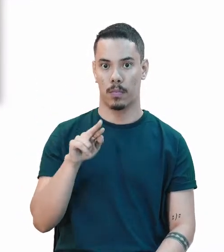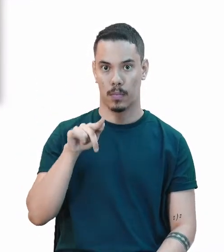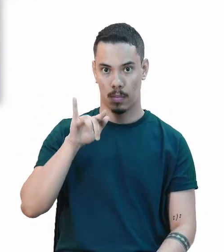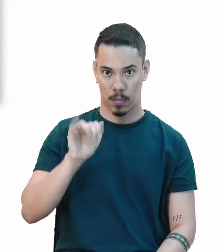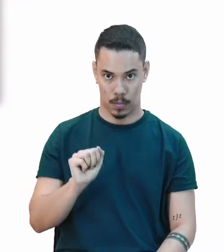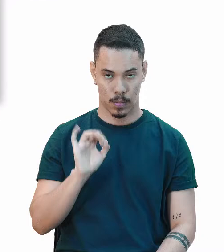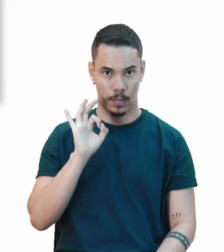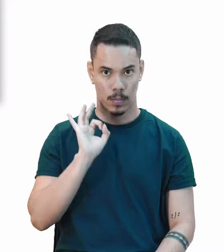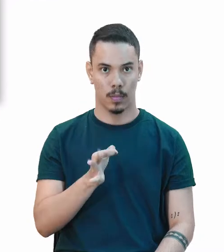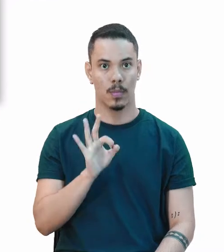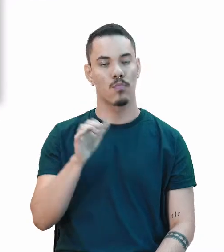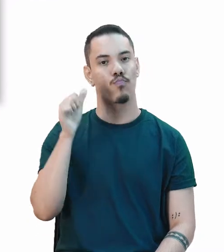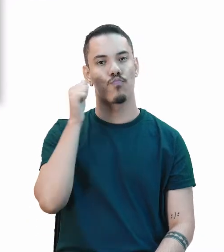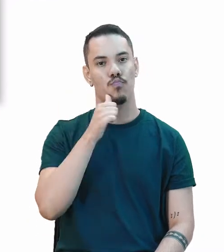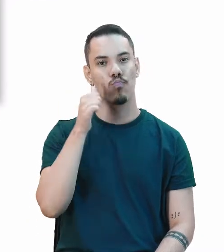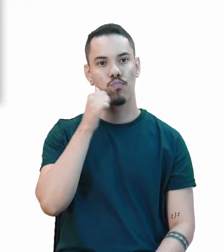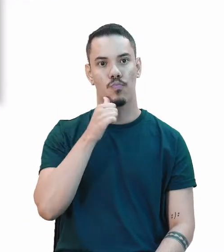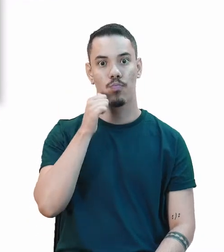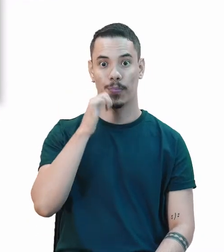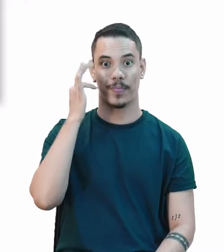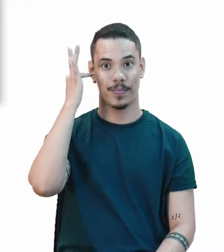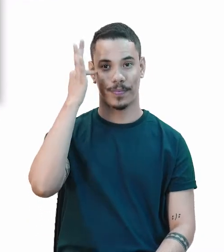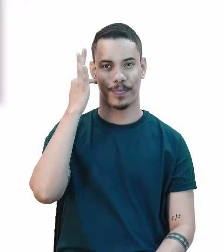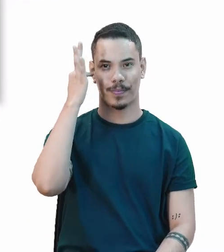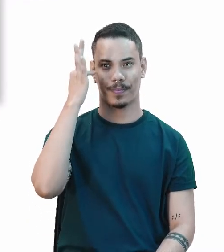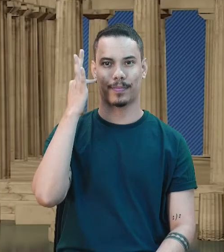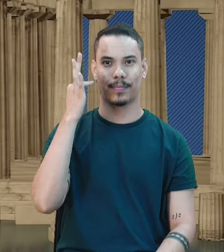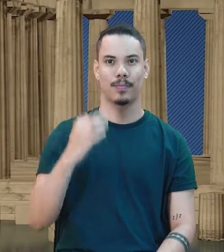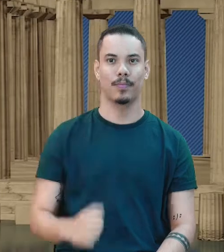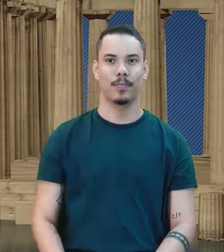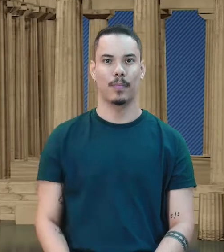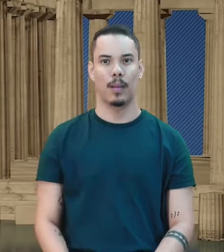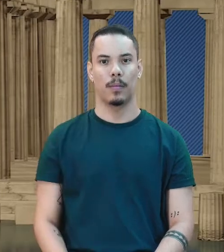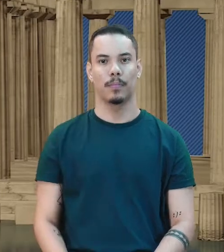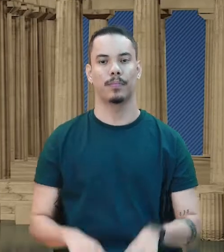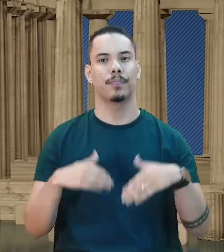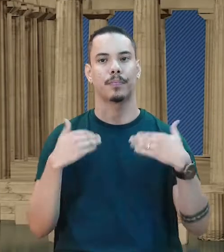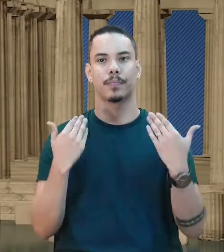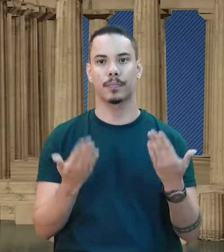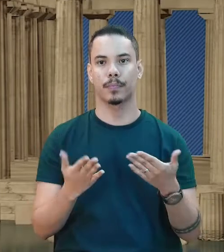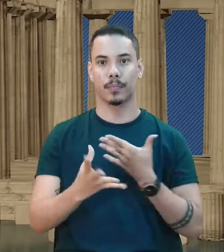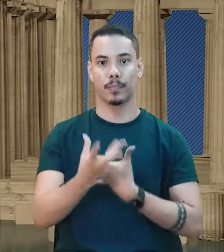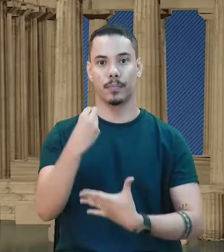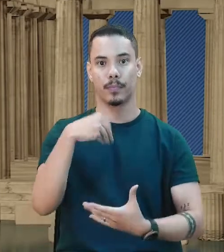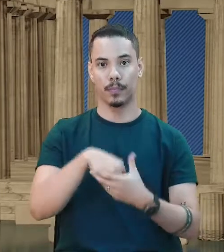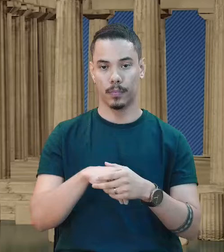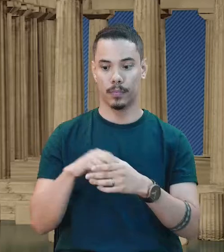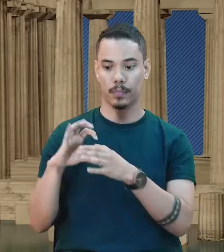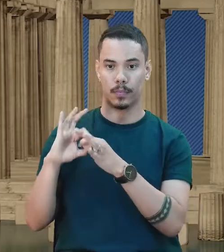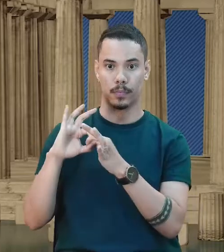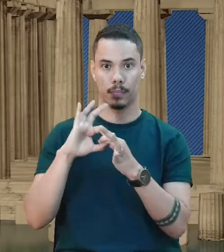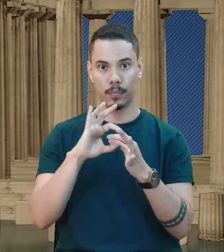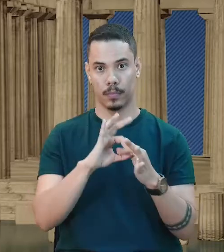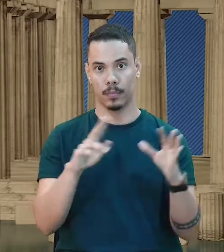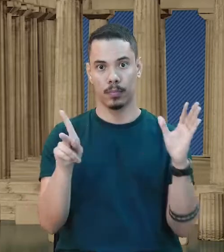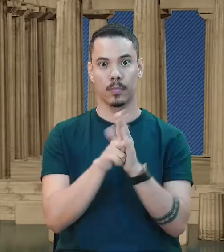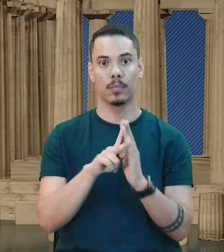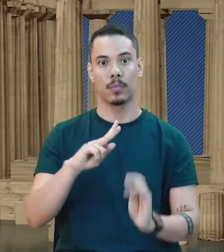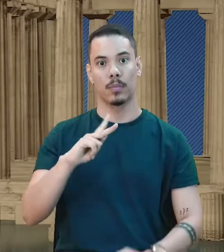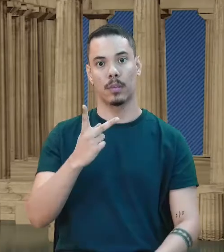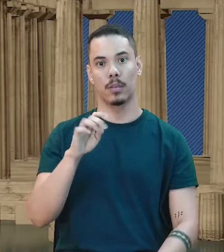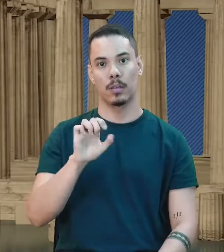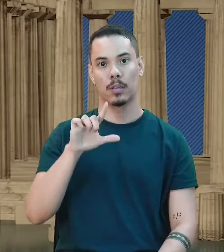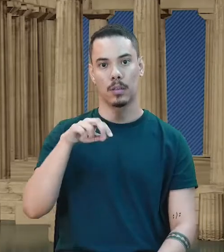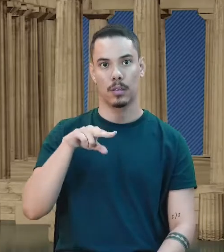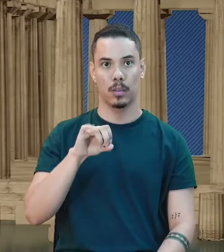uma mulher filósofa. Pessoal, então é dentro desse contexto do helenismo, que a gente já vem trabalhando